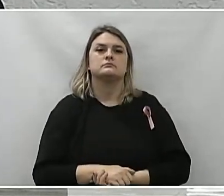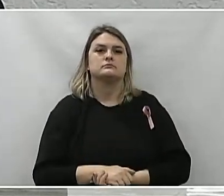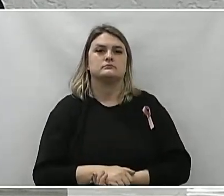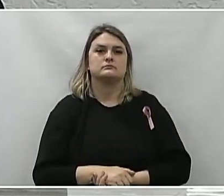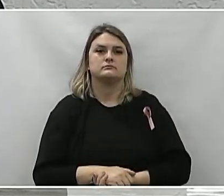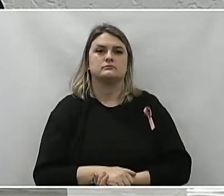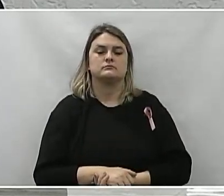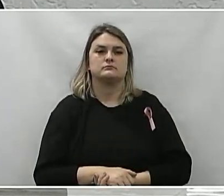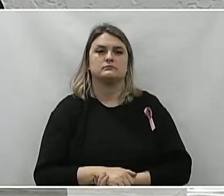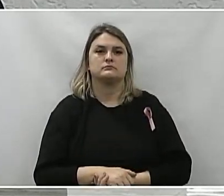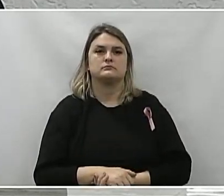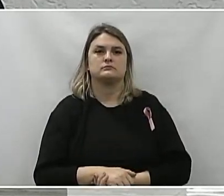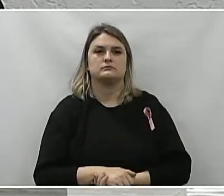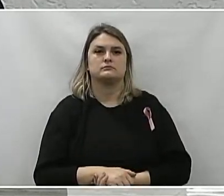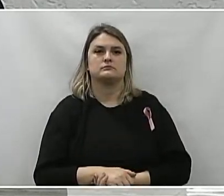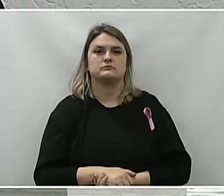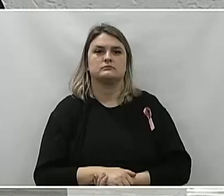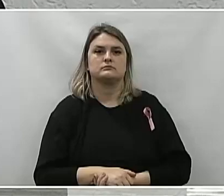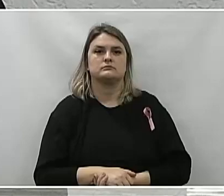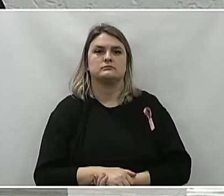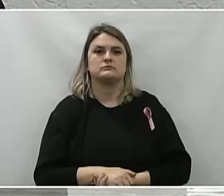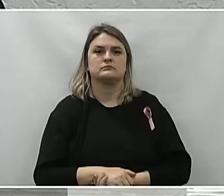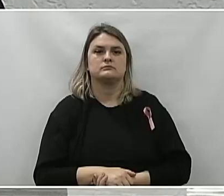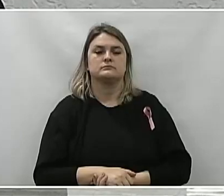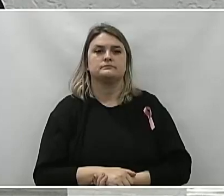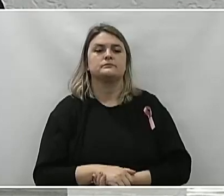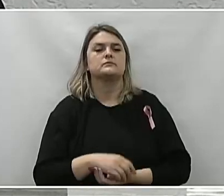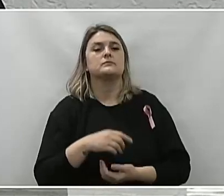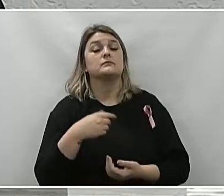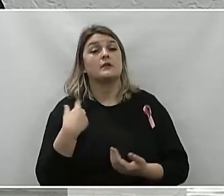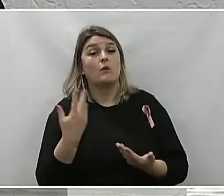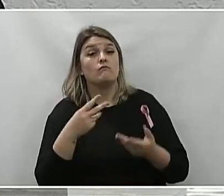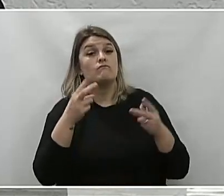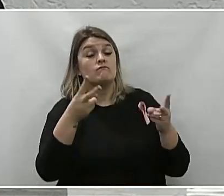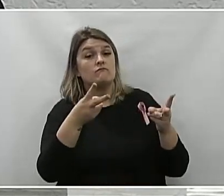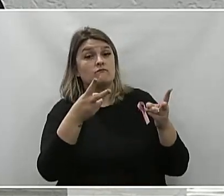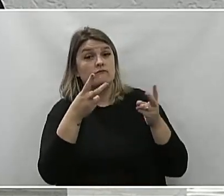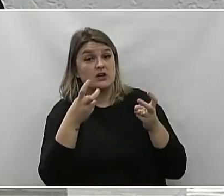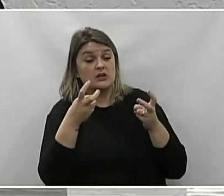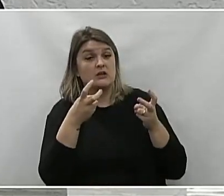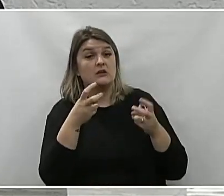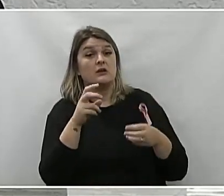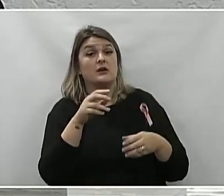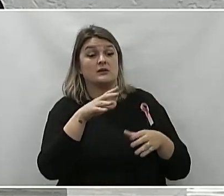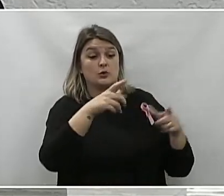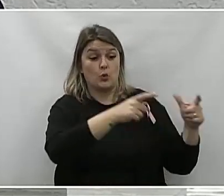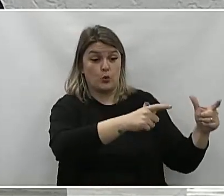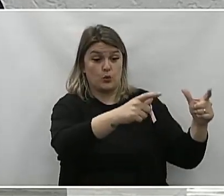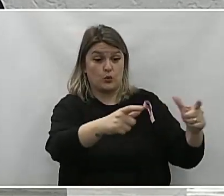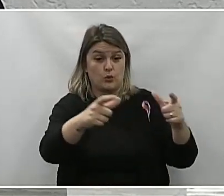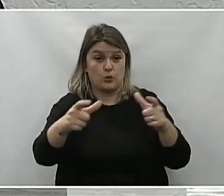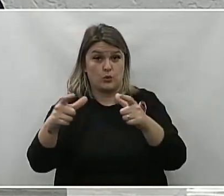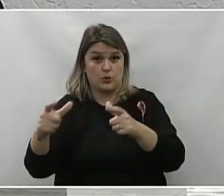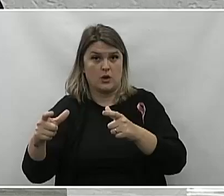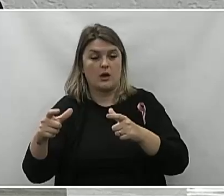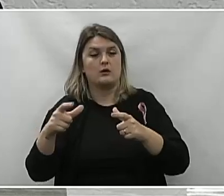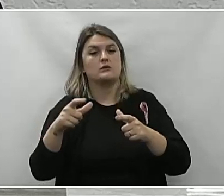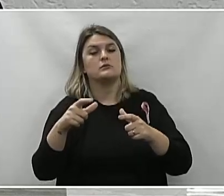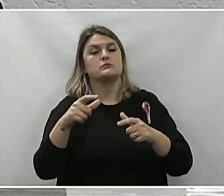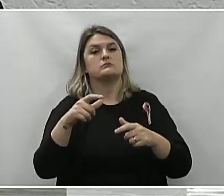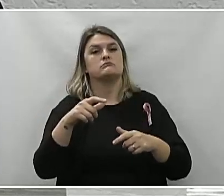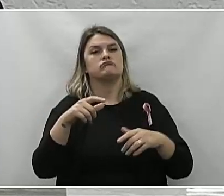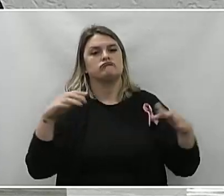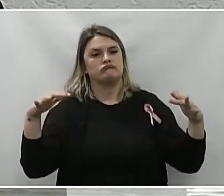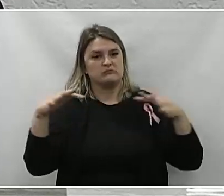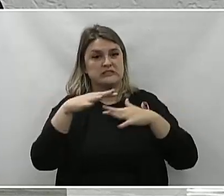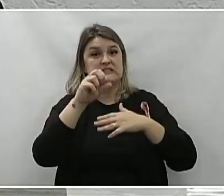urbanos dinamizados verifica-se assim que partes urbanos se